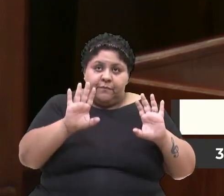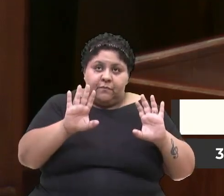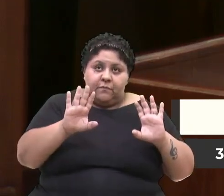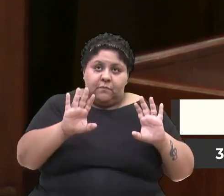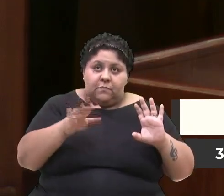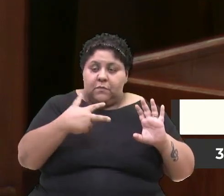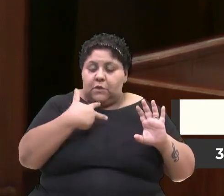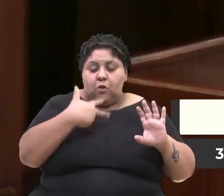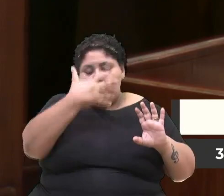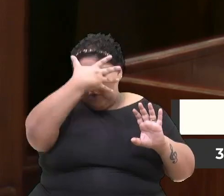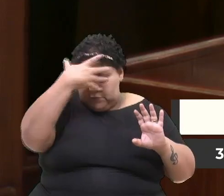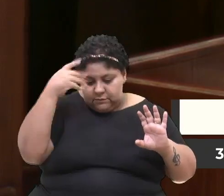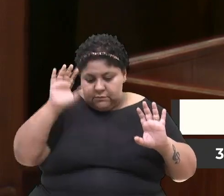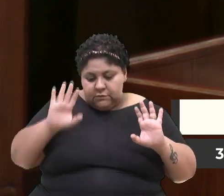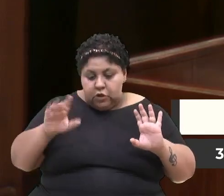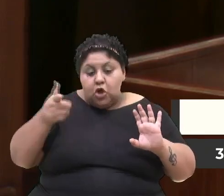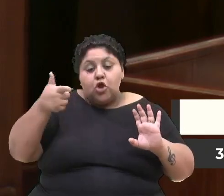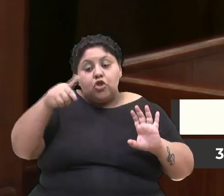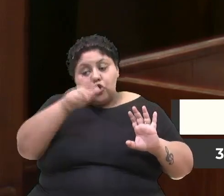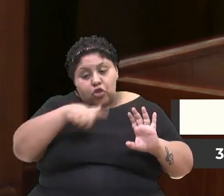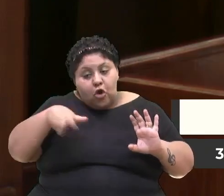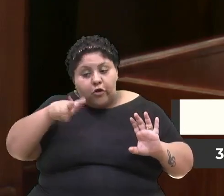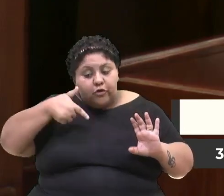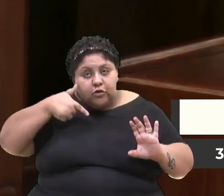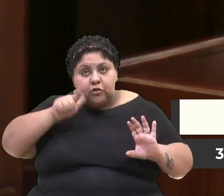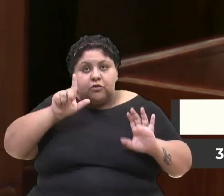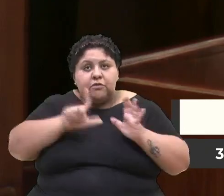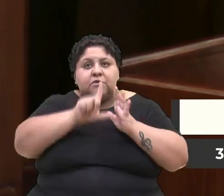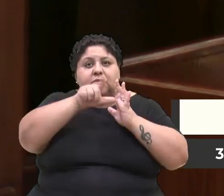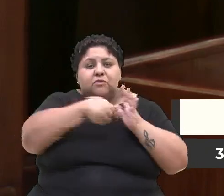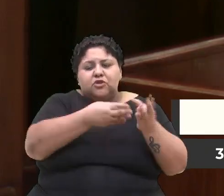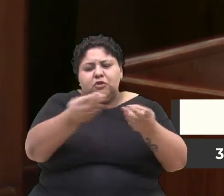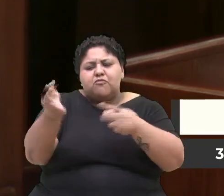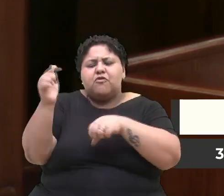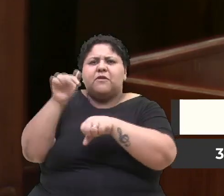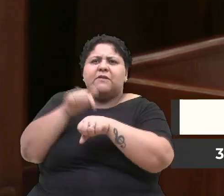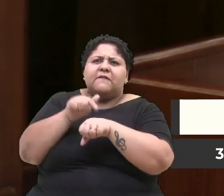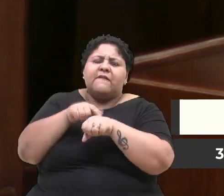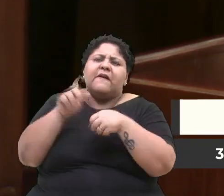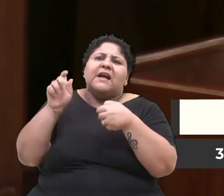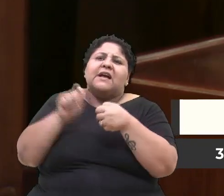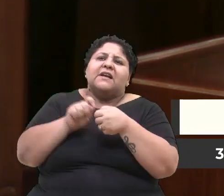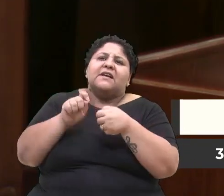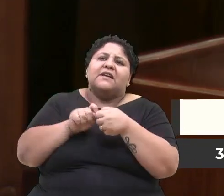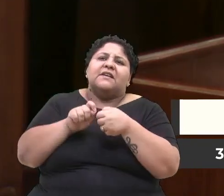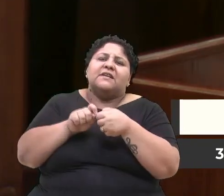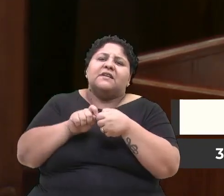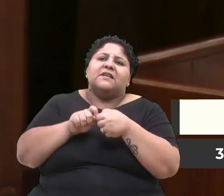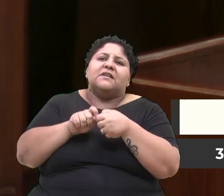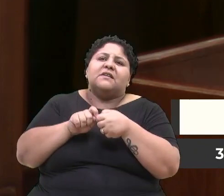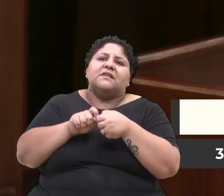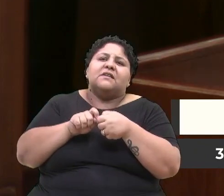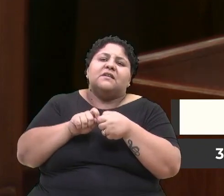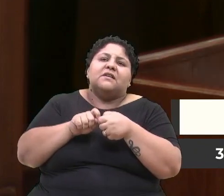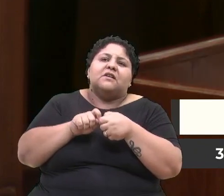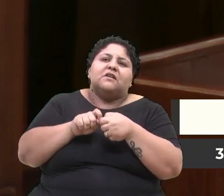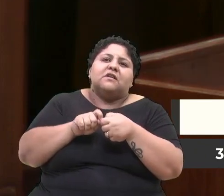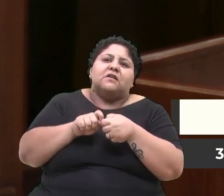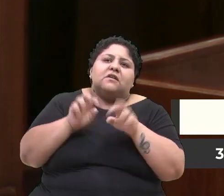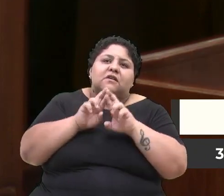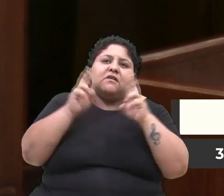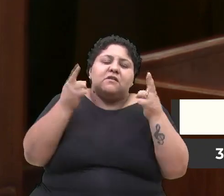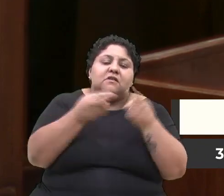deixar de falar que nós conseguimos, depois de muito tempo, realizar a Conferência Municipal de